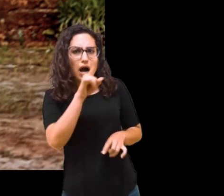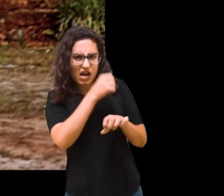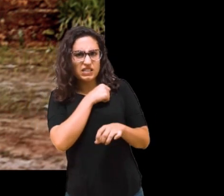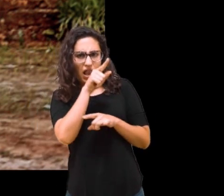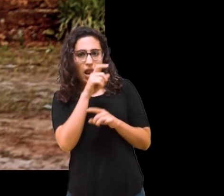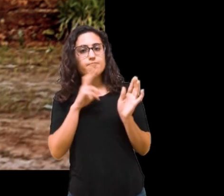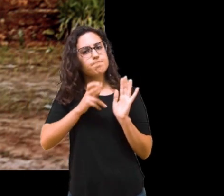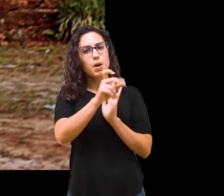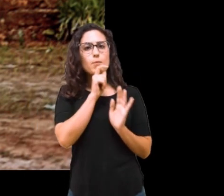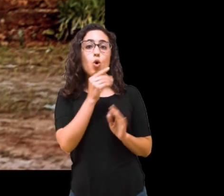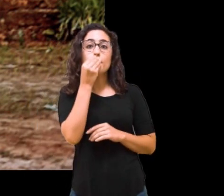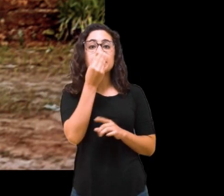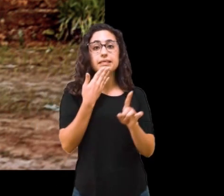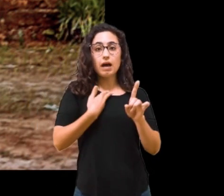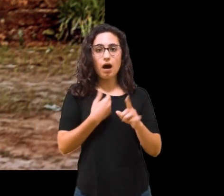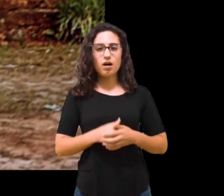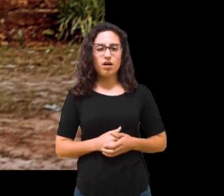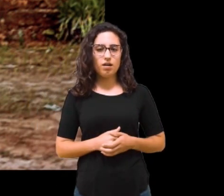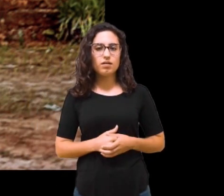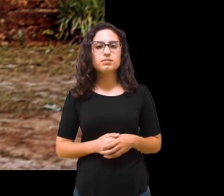pode ser que nos deem de comer.